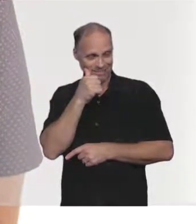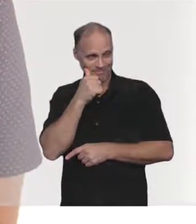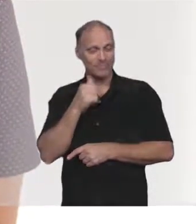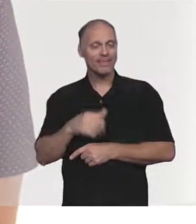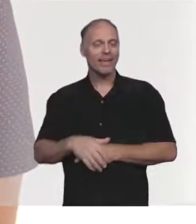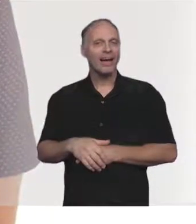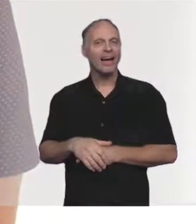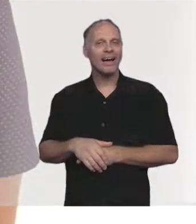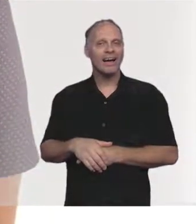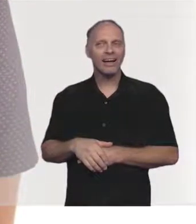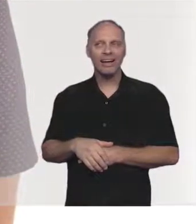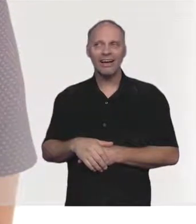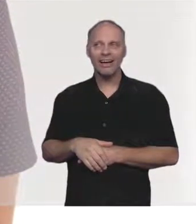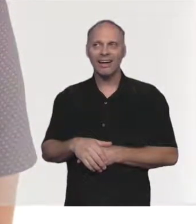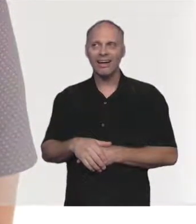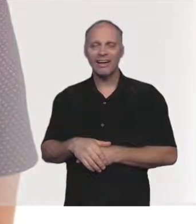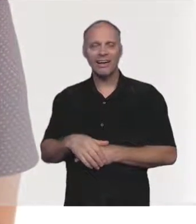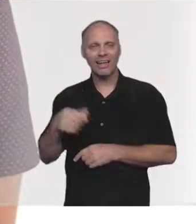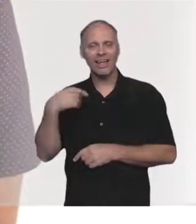ela